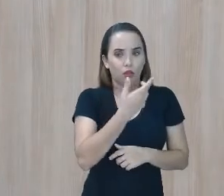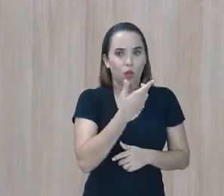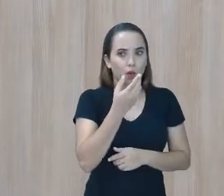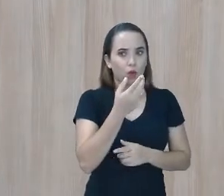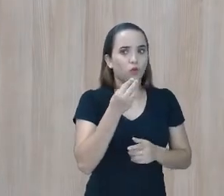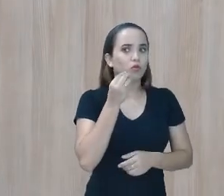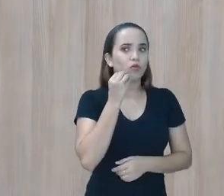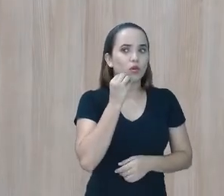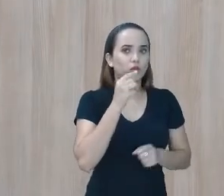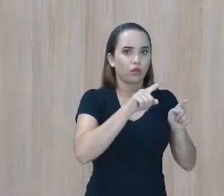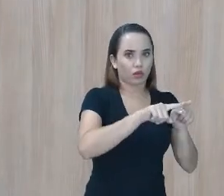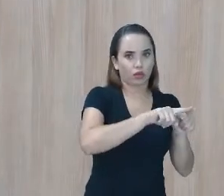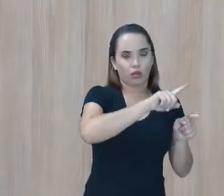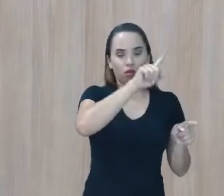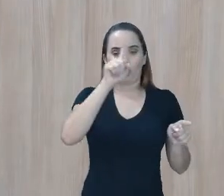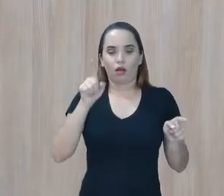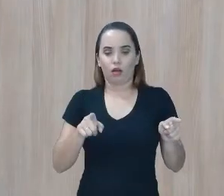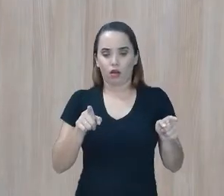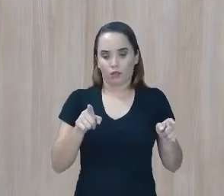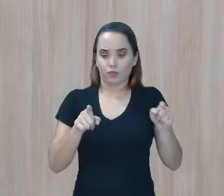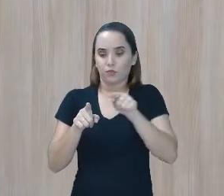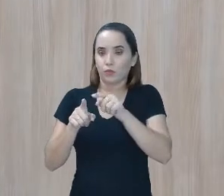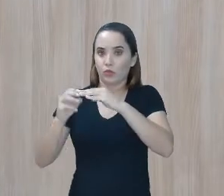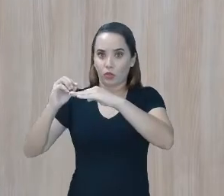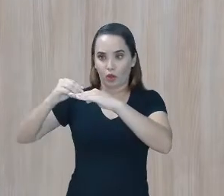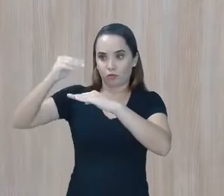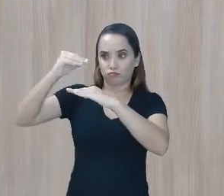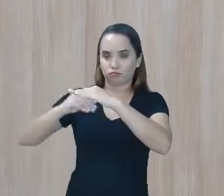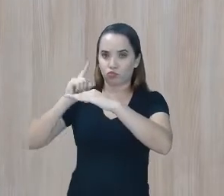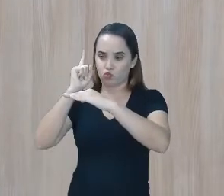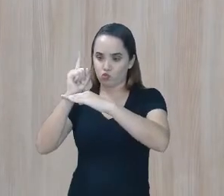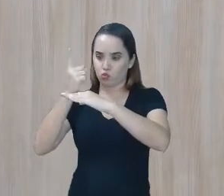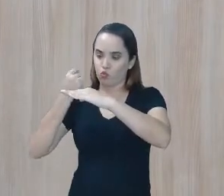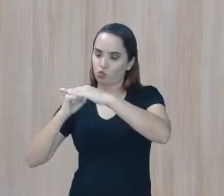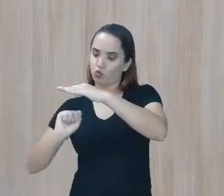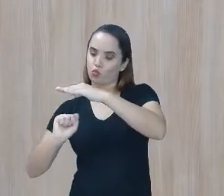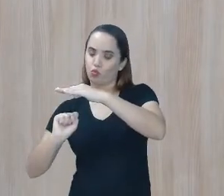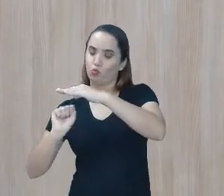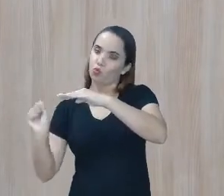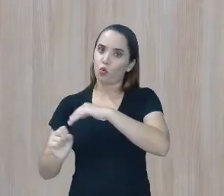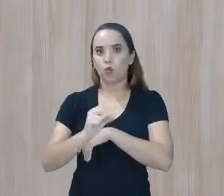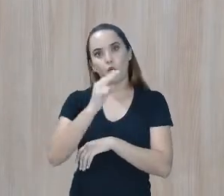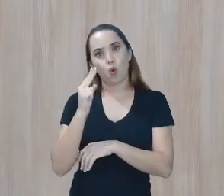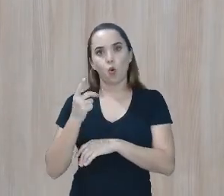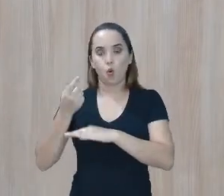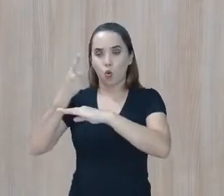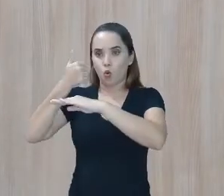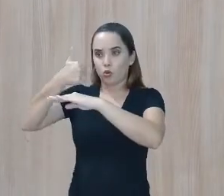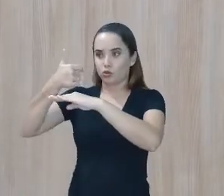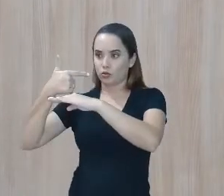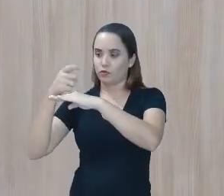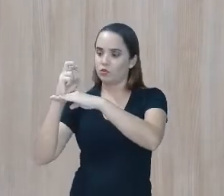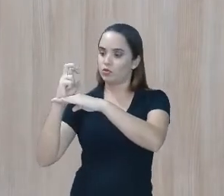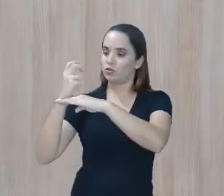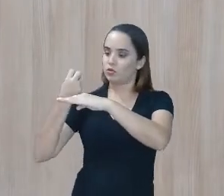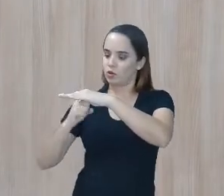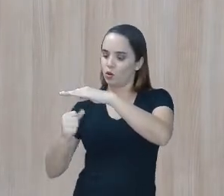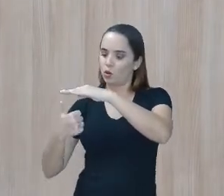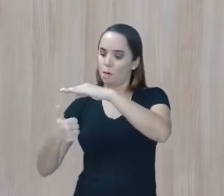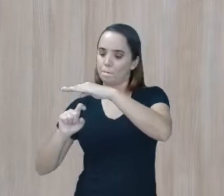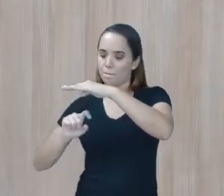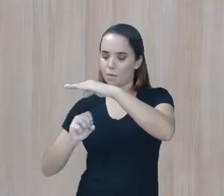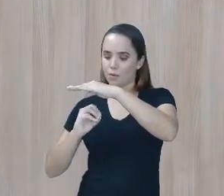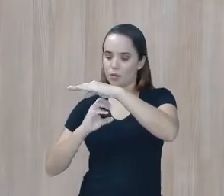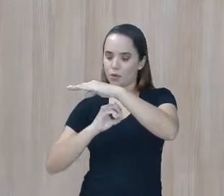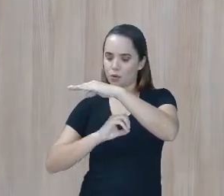julgamento, o número estando na forma 1 sobre 8 ou 125 sobre 1000, eu tenho uma dificuldade um pouco maior, tá certo? E a gente